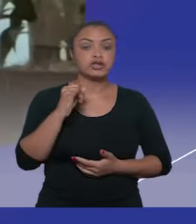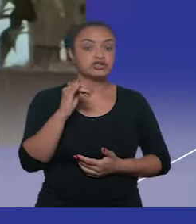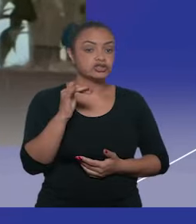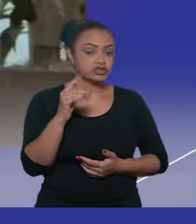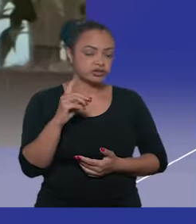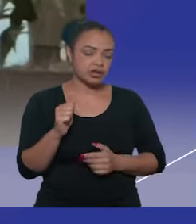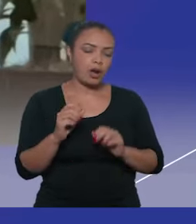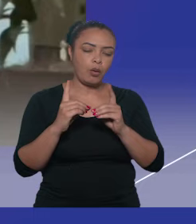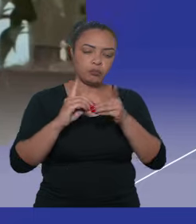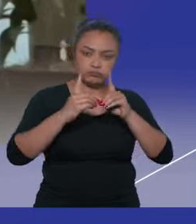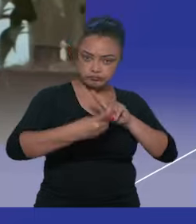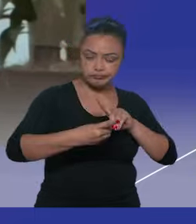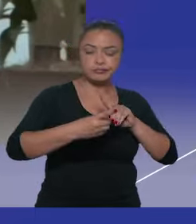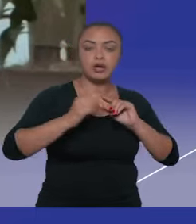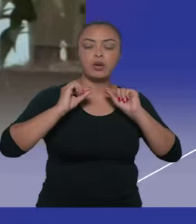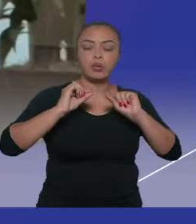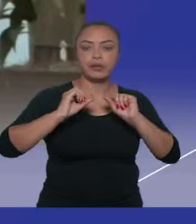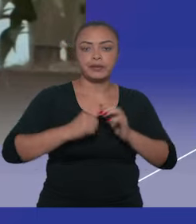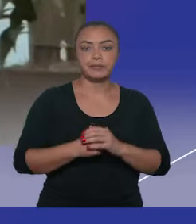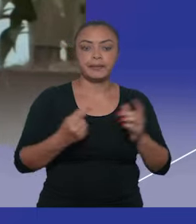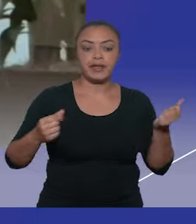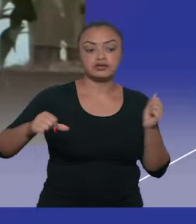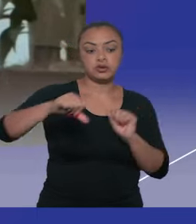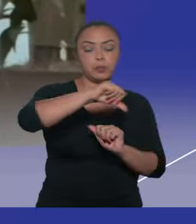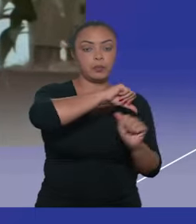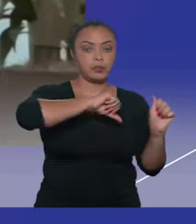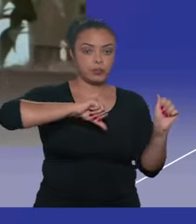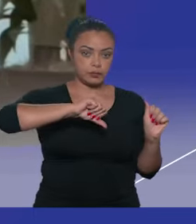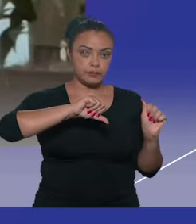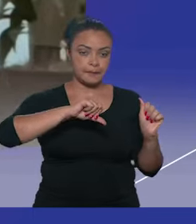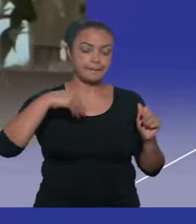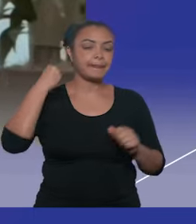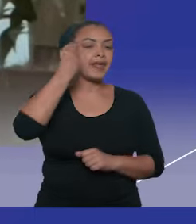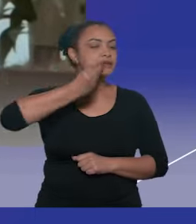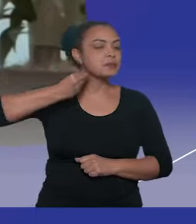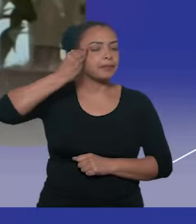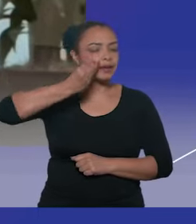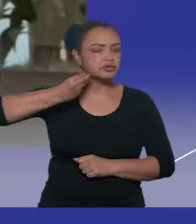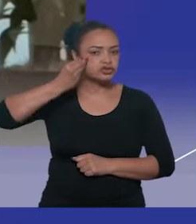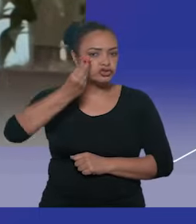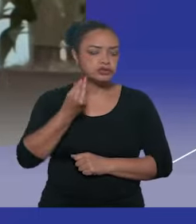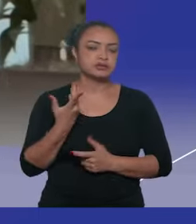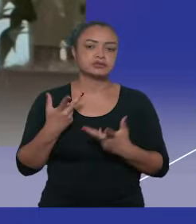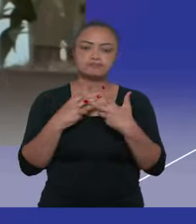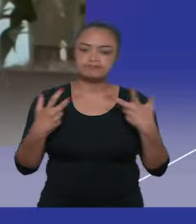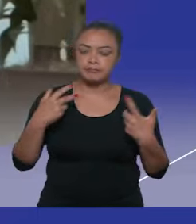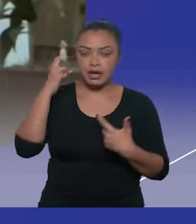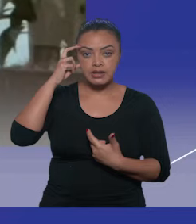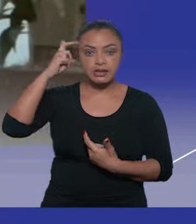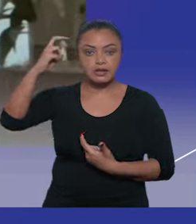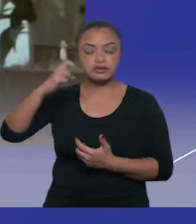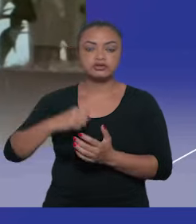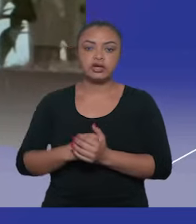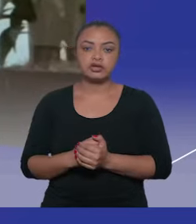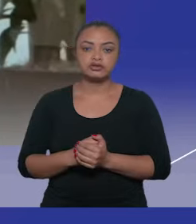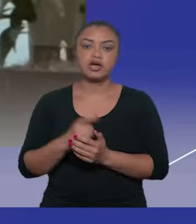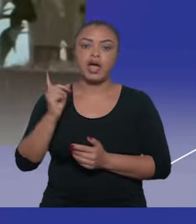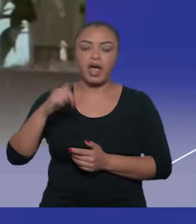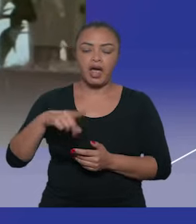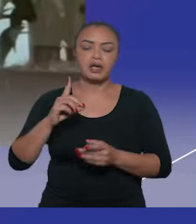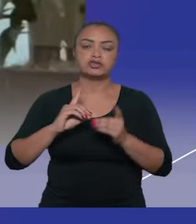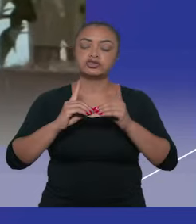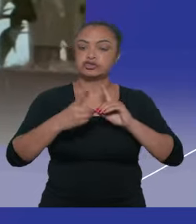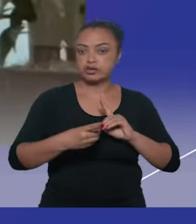bastante ativo na gestão dessas grandes fortunas dos nossos investidores. No digital, a